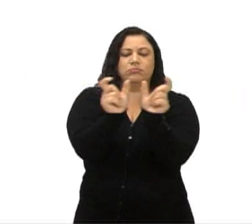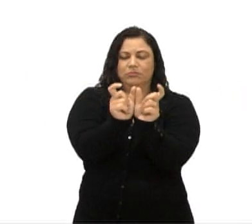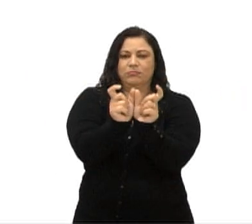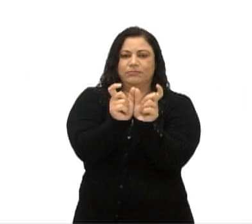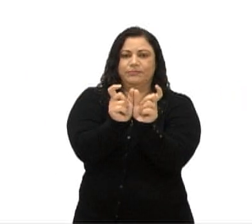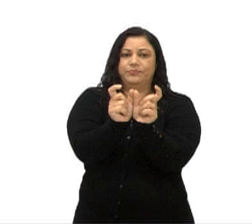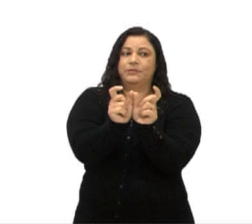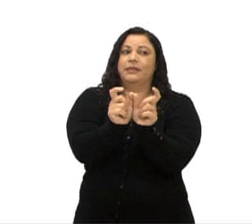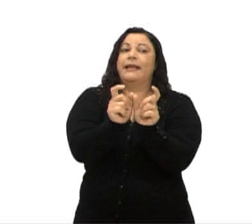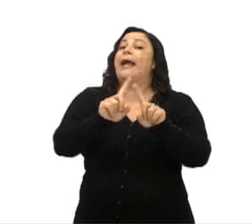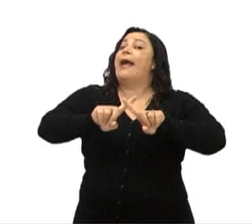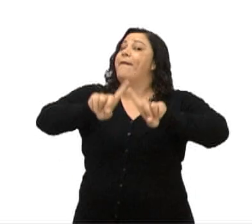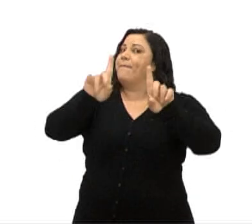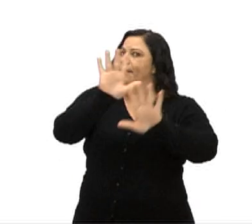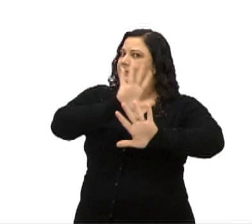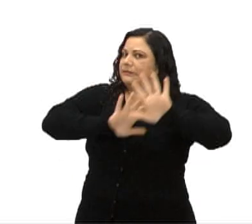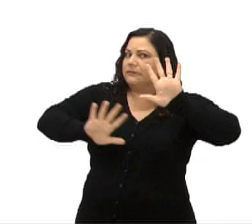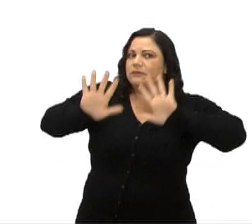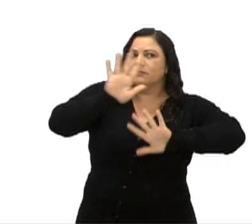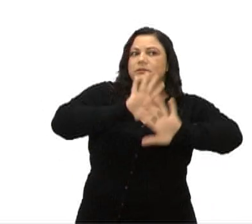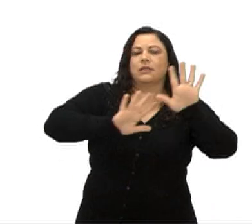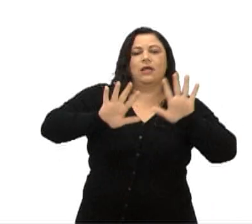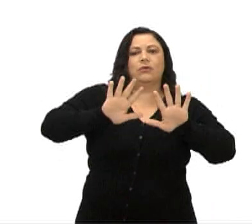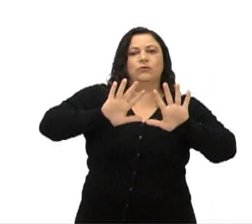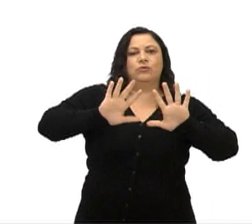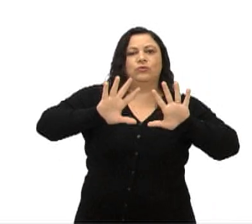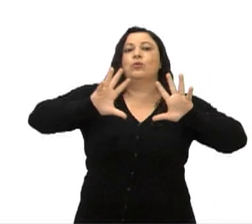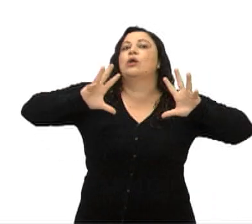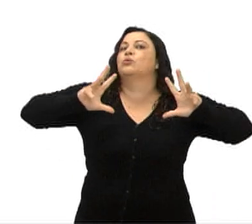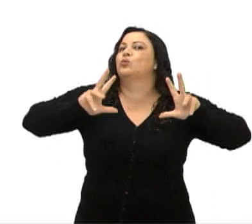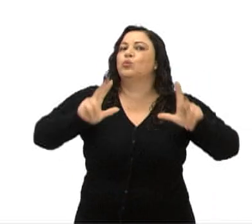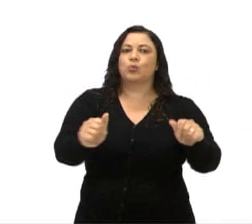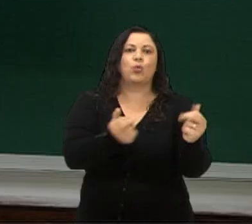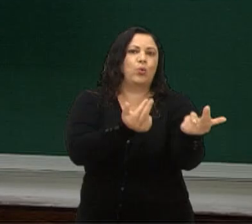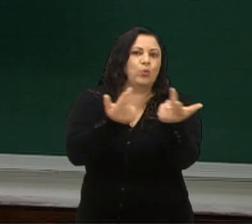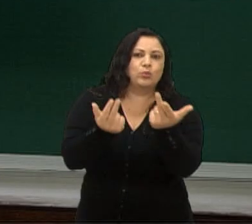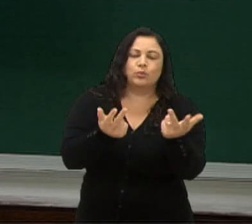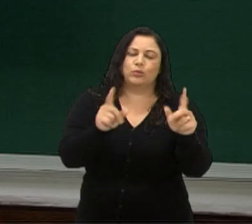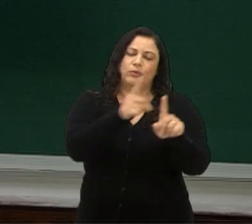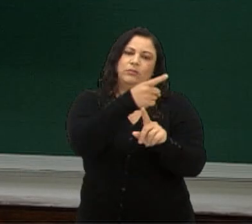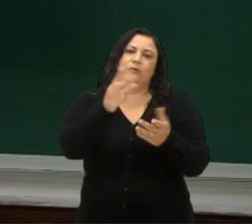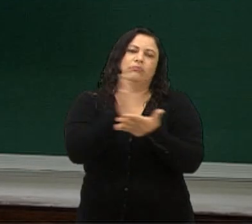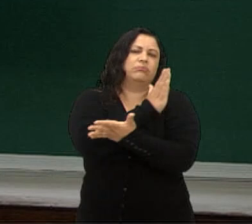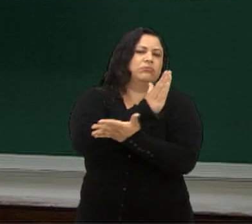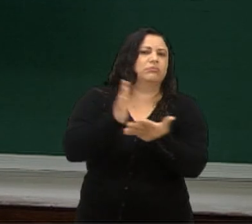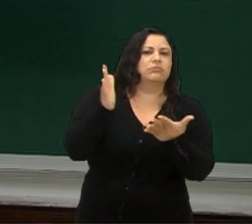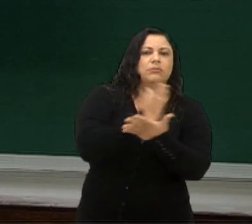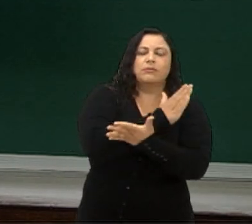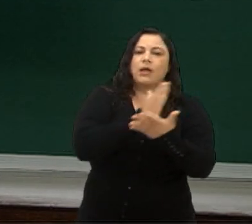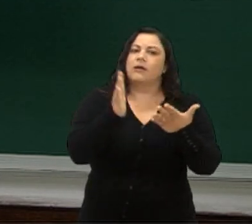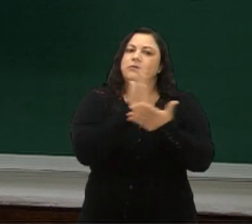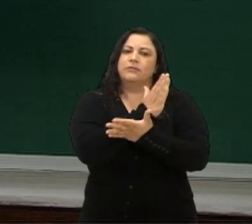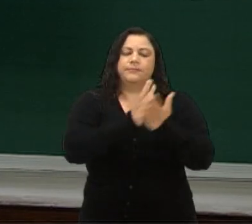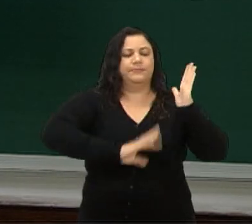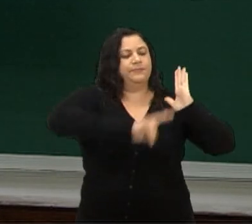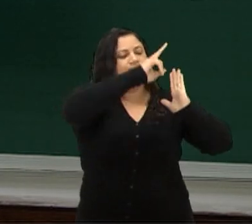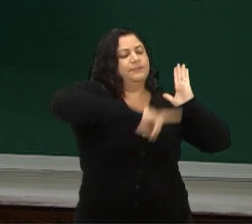que nem todos fazem isso, certo? Alguns. A gente consegue notar isso através da leitura no